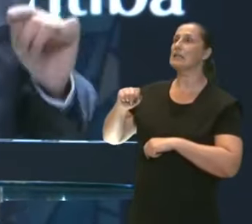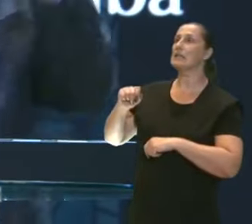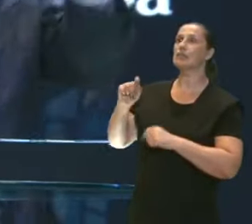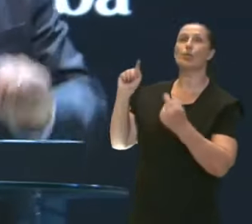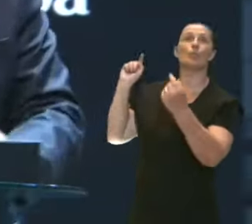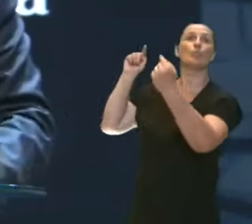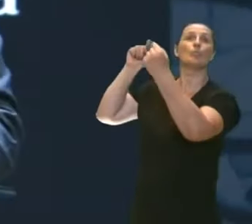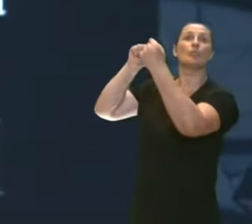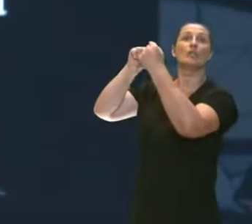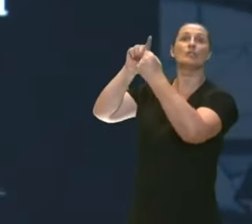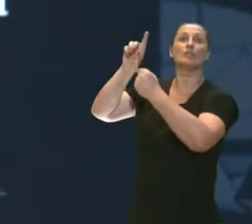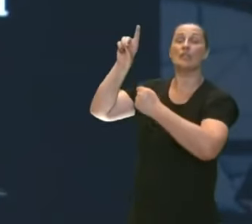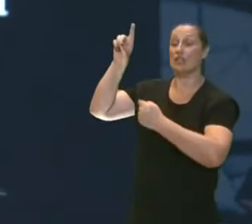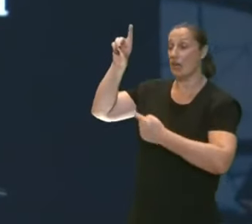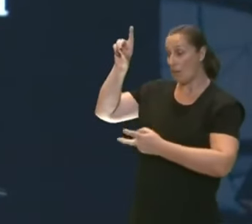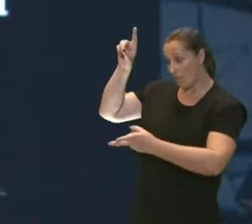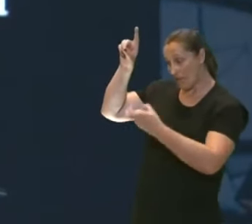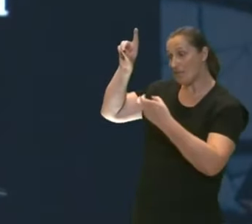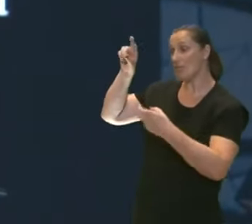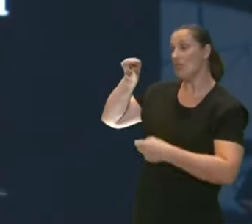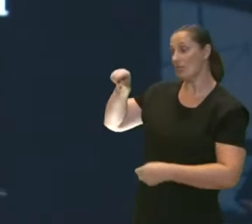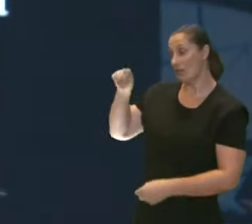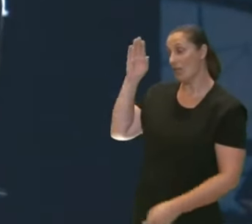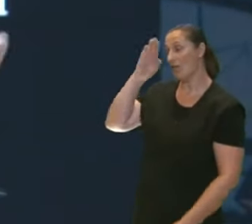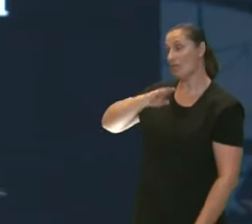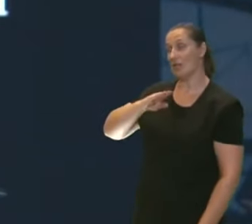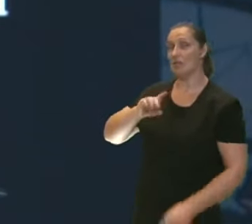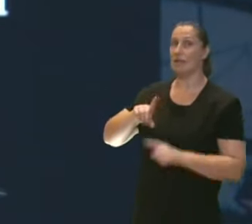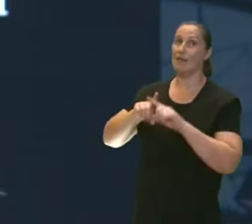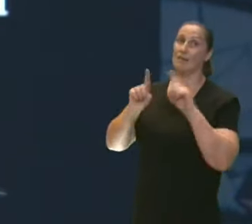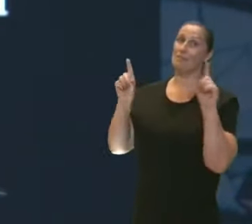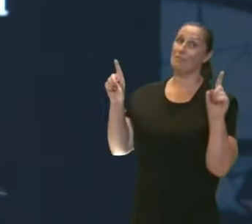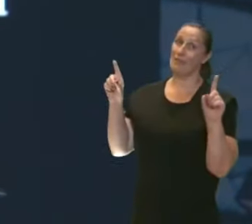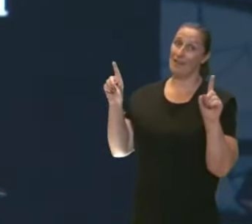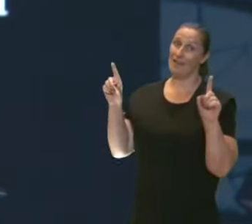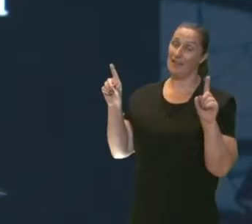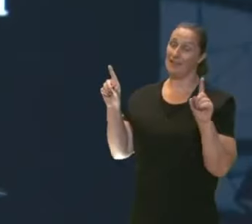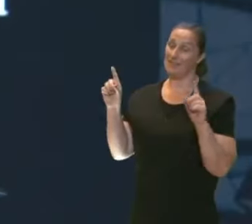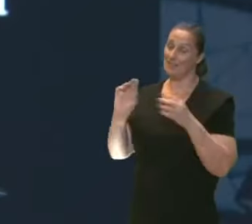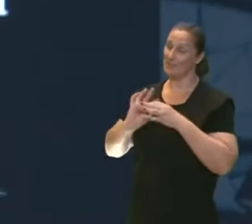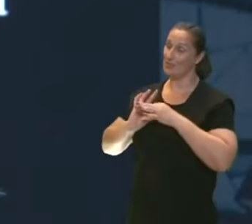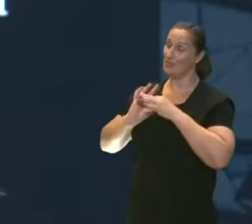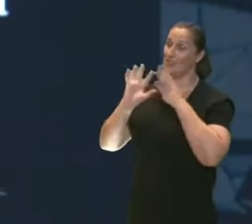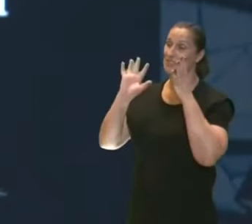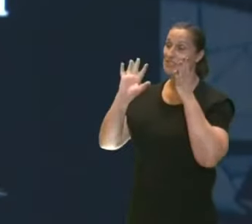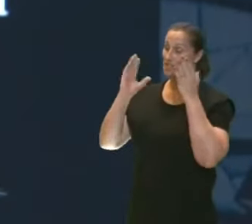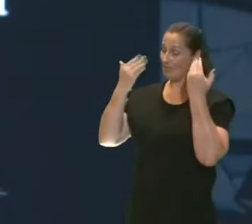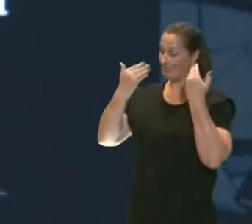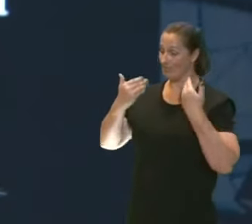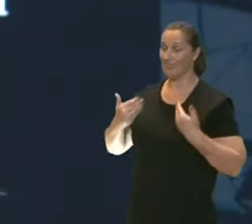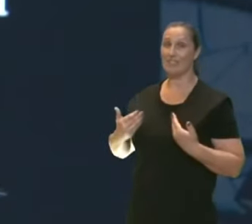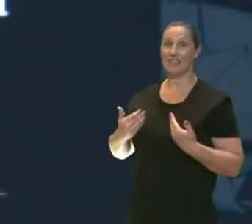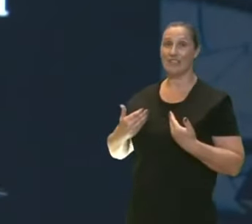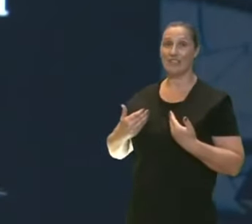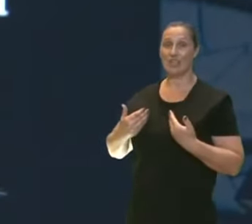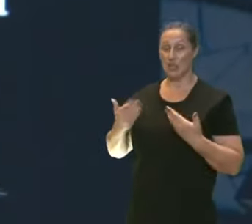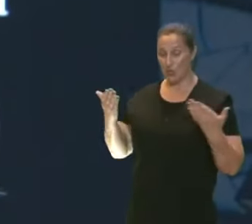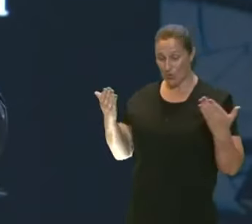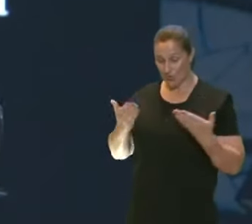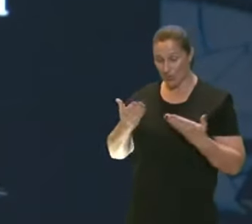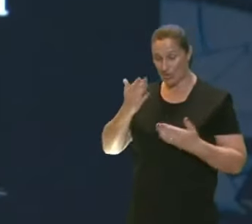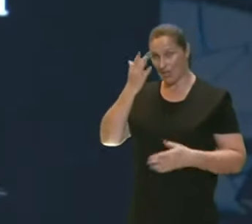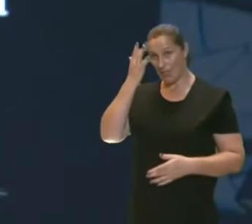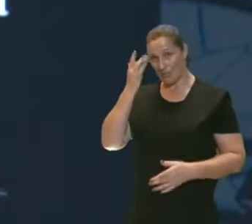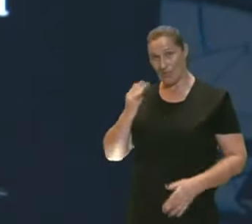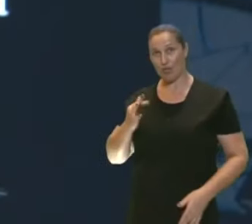diz: eu vejo a maldade de vocês, mas não vou deixar que ela defina quem eu serei, hoje, amanhã e cada